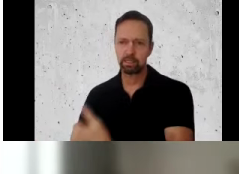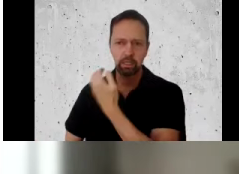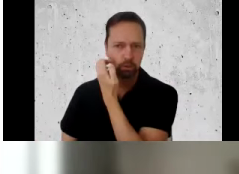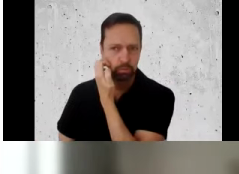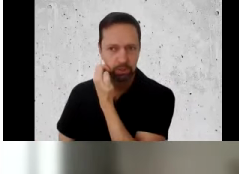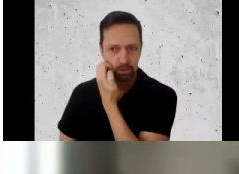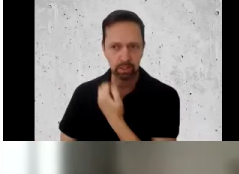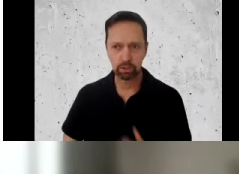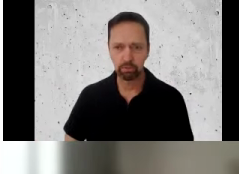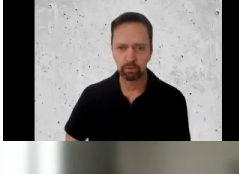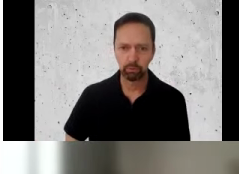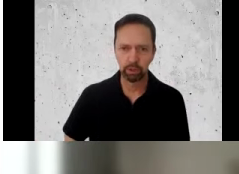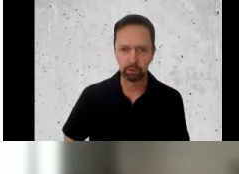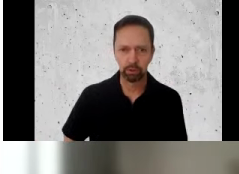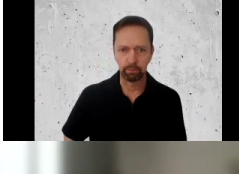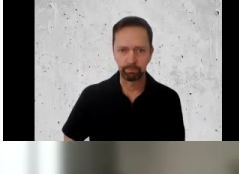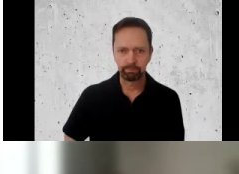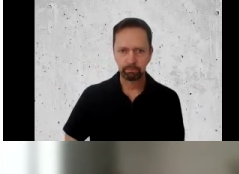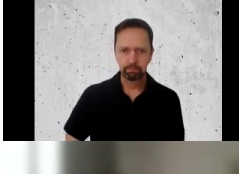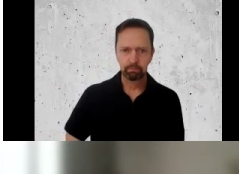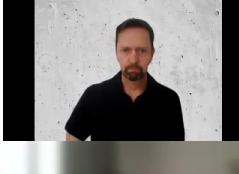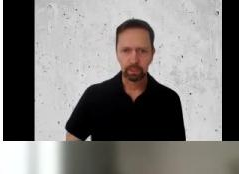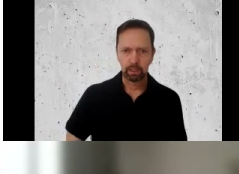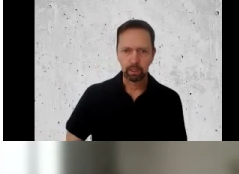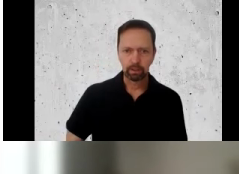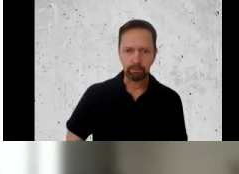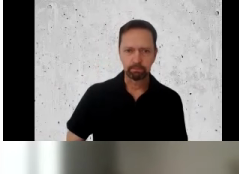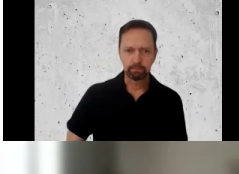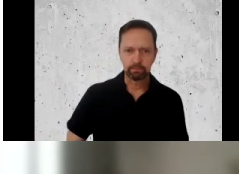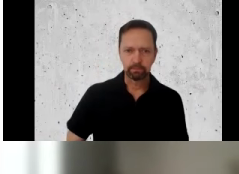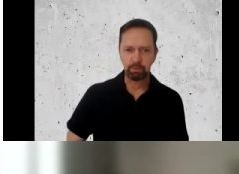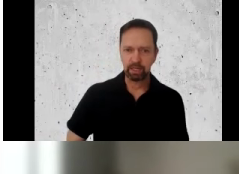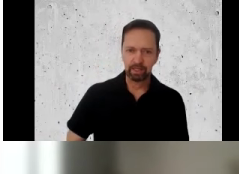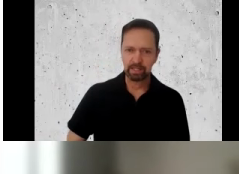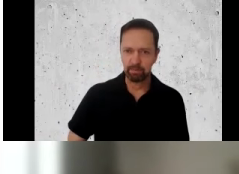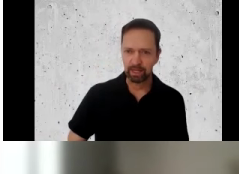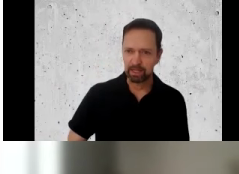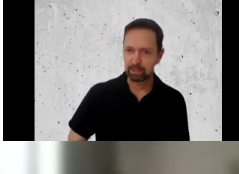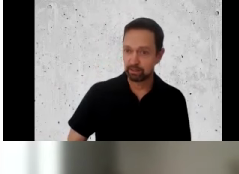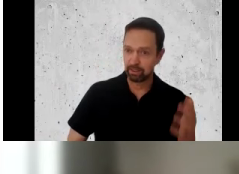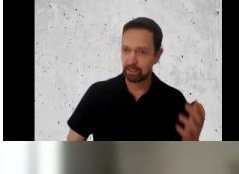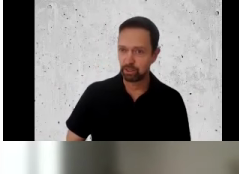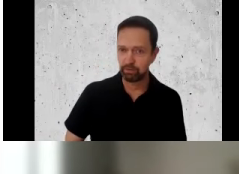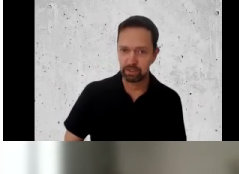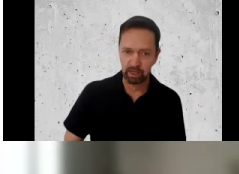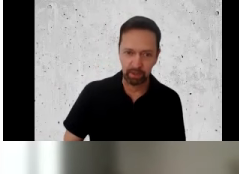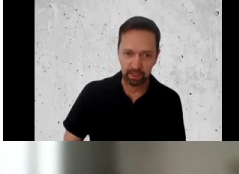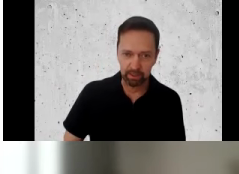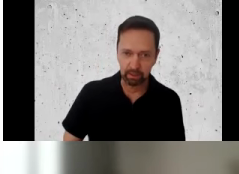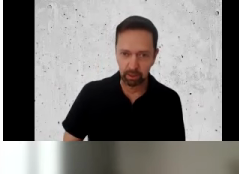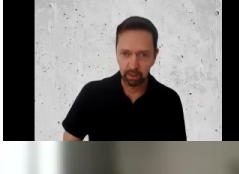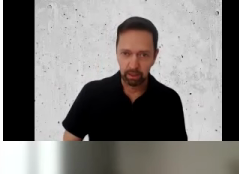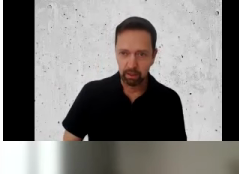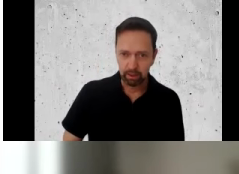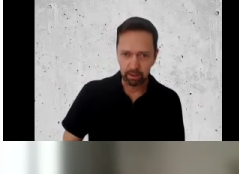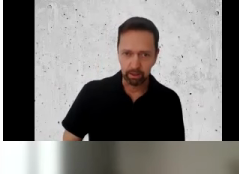que a escassez e os preços relativos vão mudando ou não. Tá. Ah, botei até a Serra Pelada, isso é interessante ver Serra